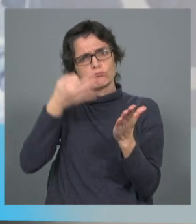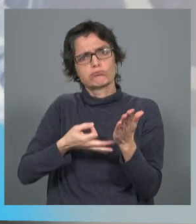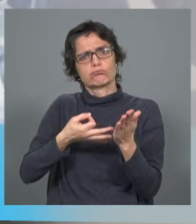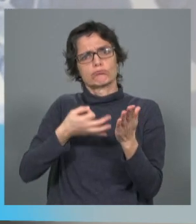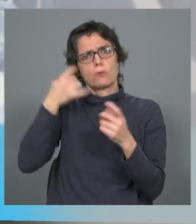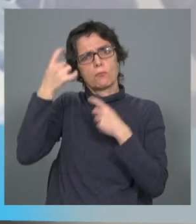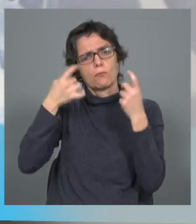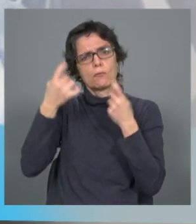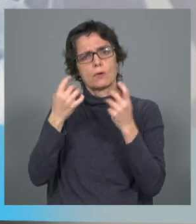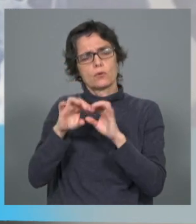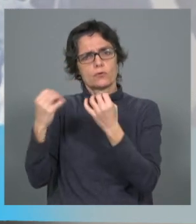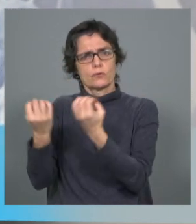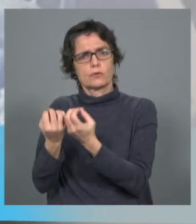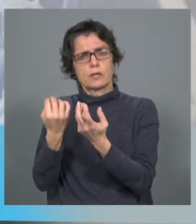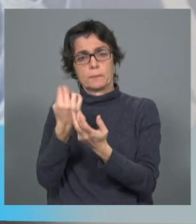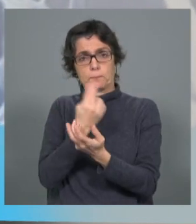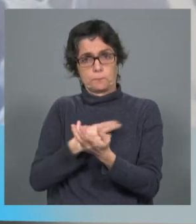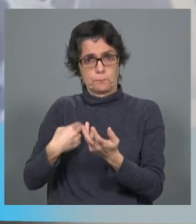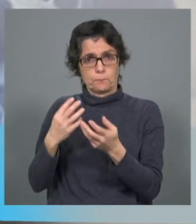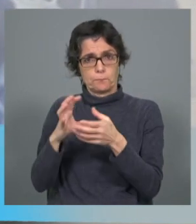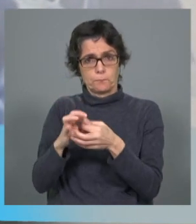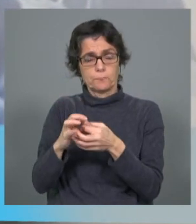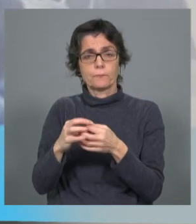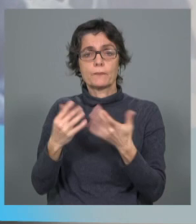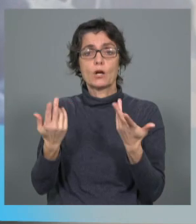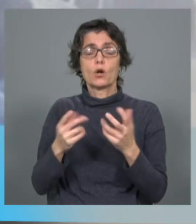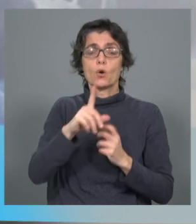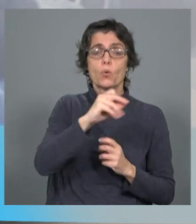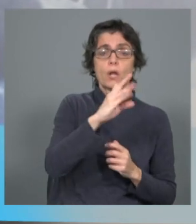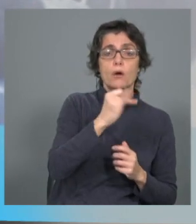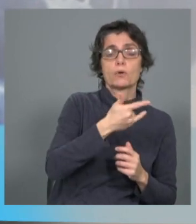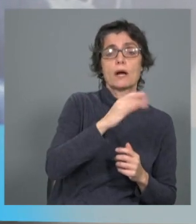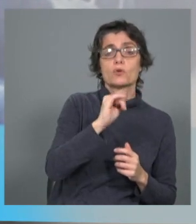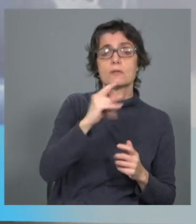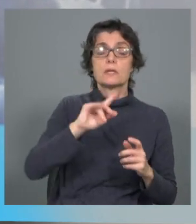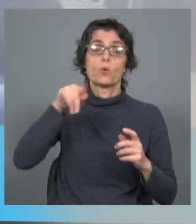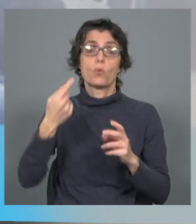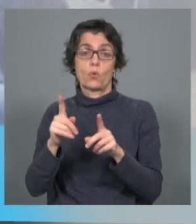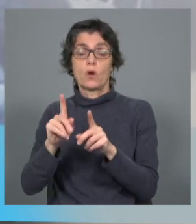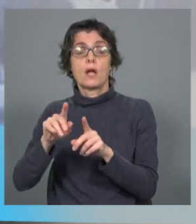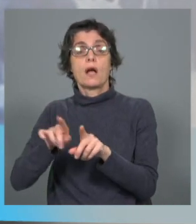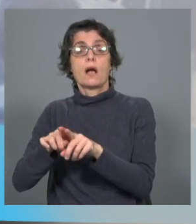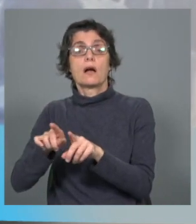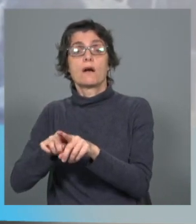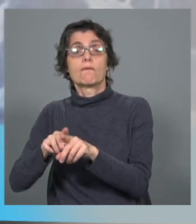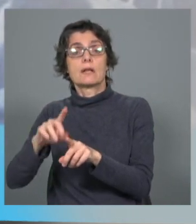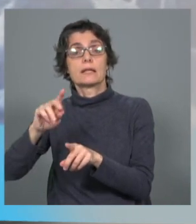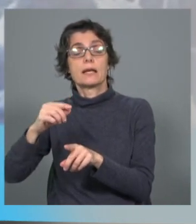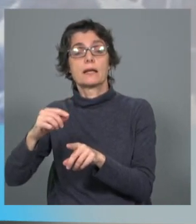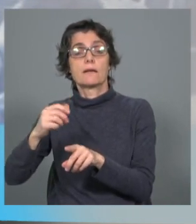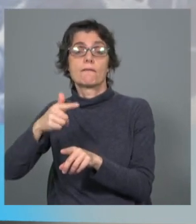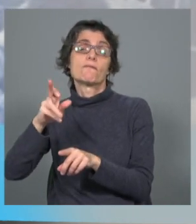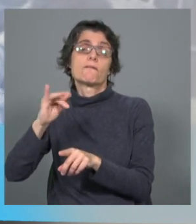pensamento social cristão, da chamada doutrina social da Igreja, como é a Laudato Si ou a Fratelli Tutti, enfim, não sendo formalmente um texto também